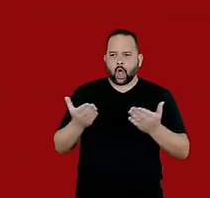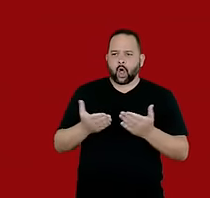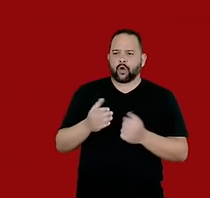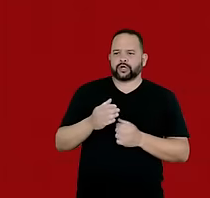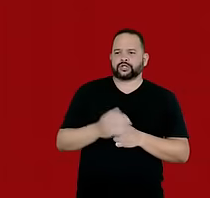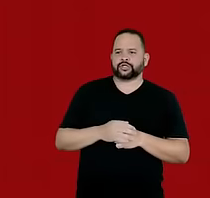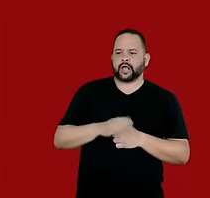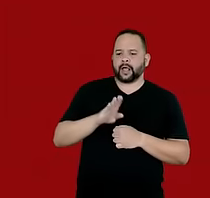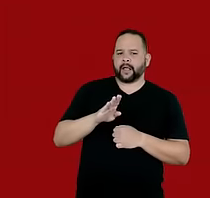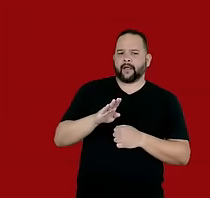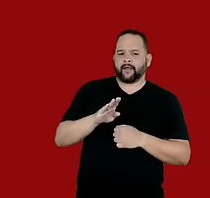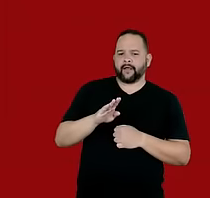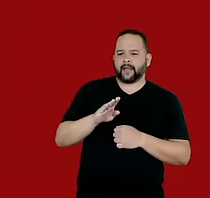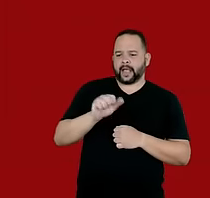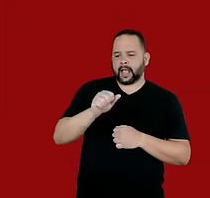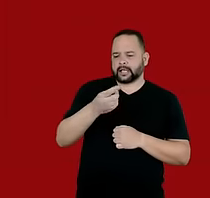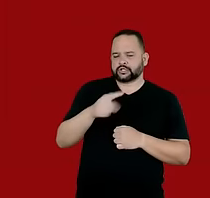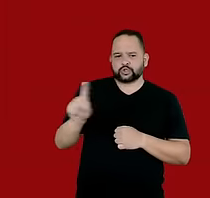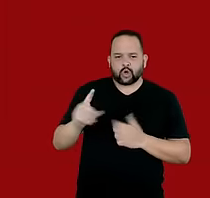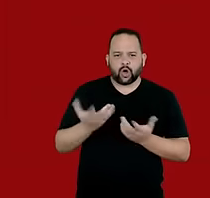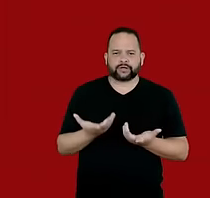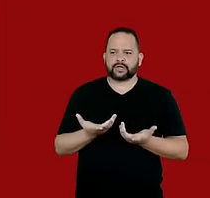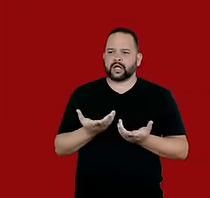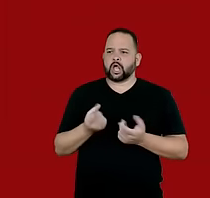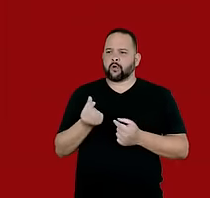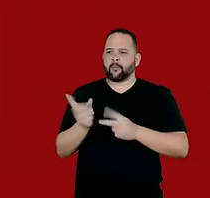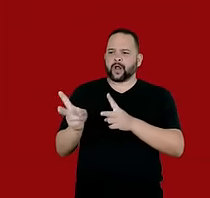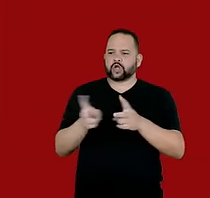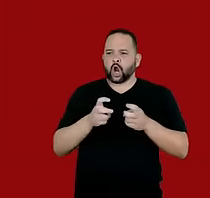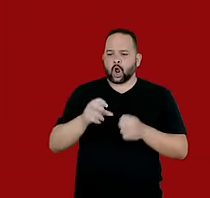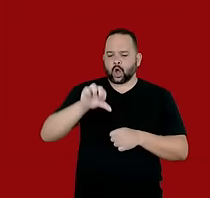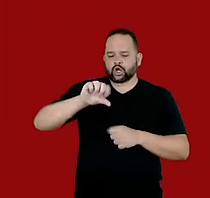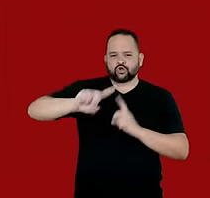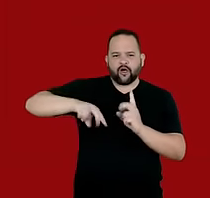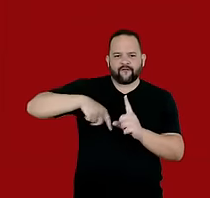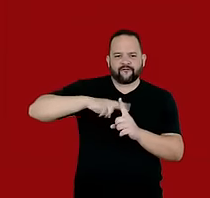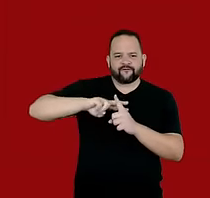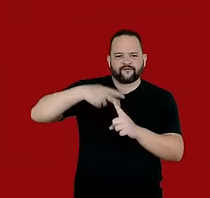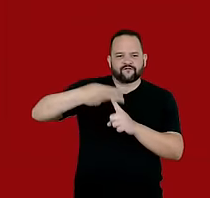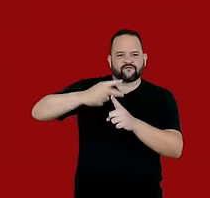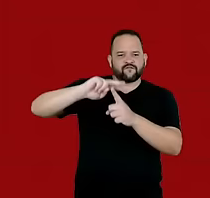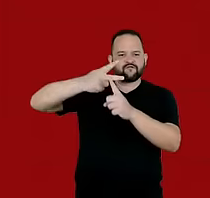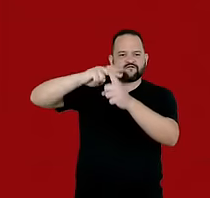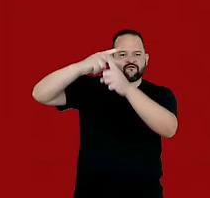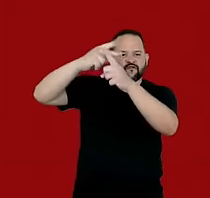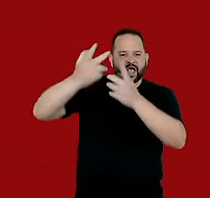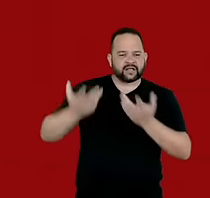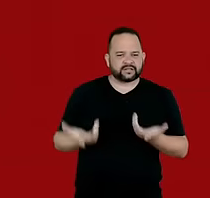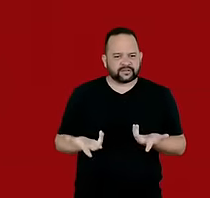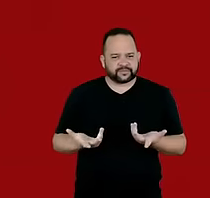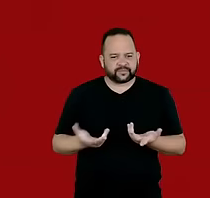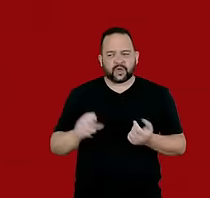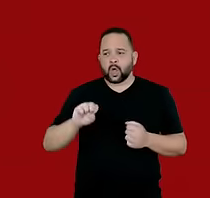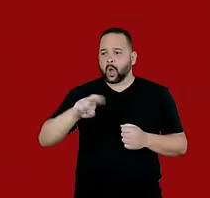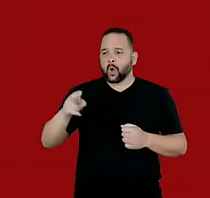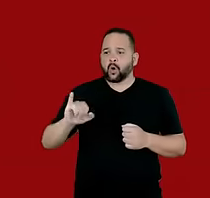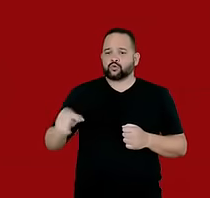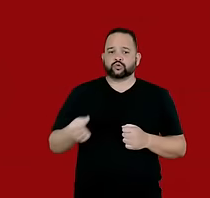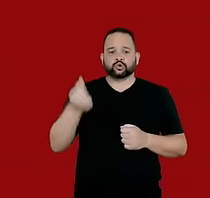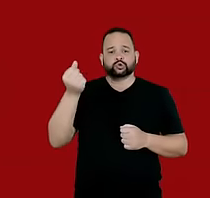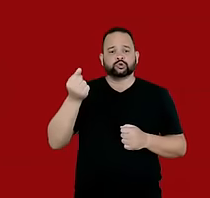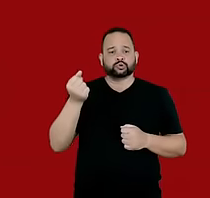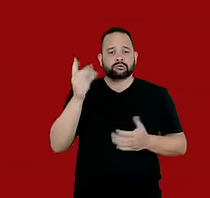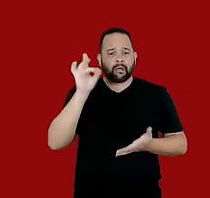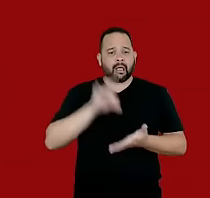nove vezes quando a gente fala que a ntnb tá negociando com um juro Real de 6% alguma coisa próximo disso e outros ativos também